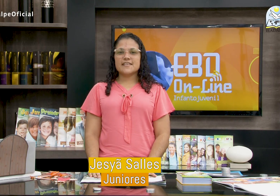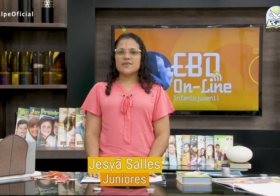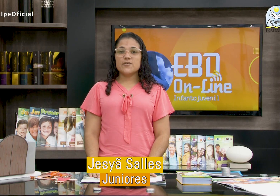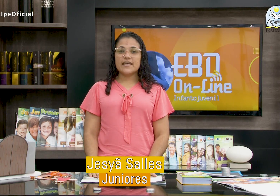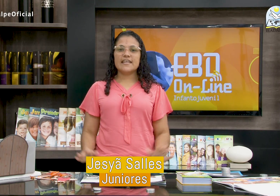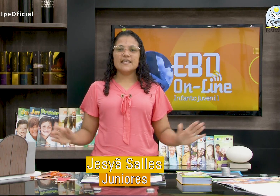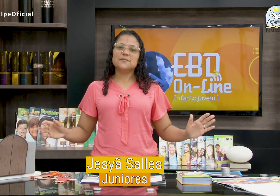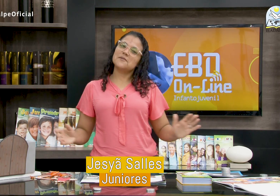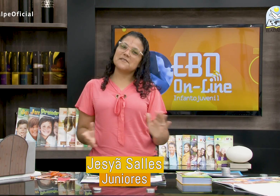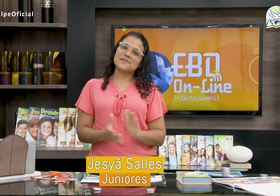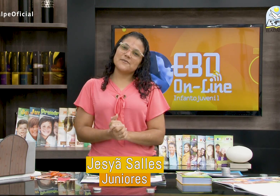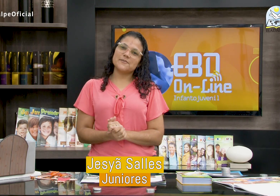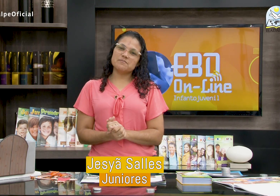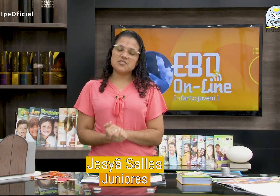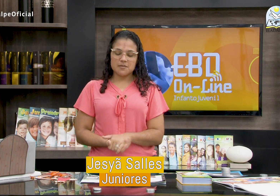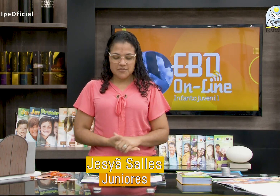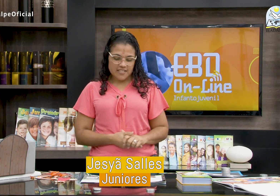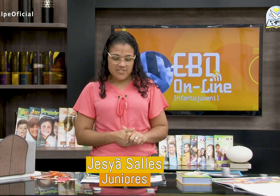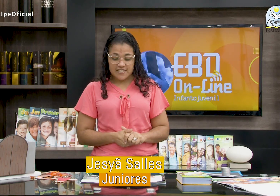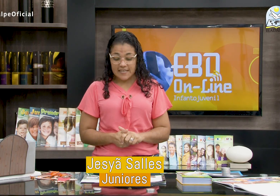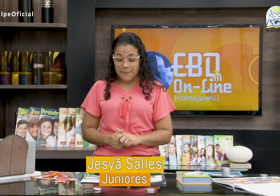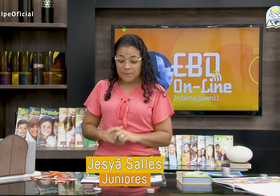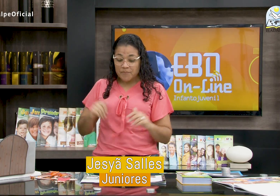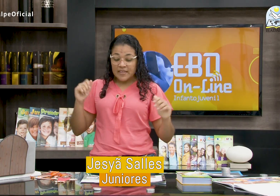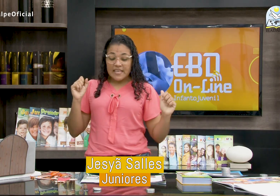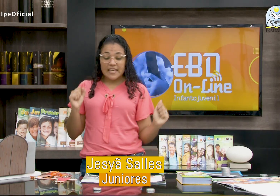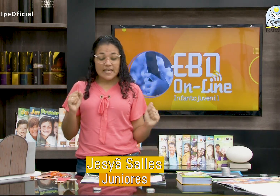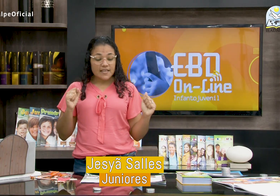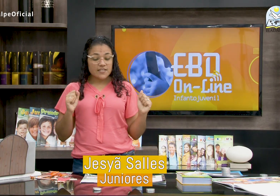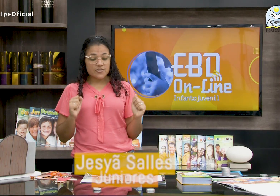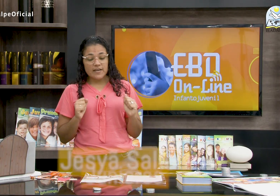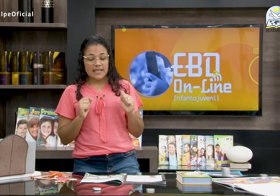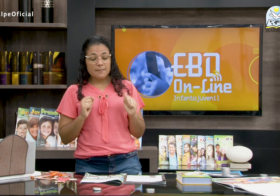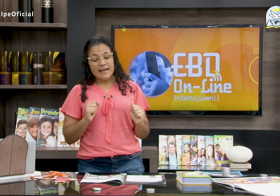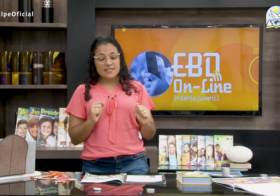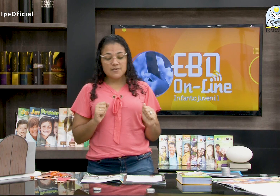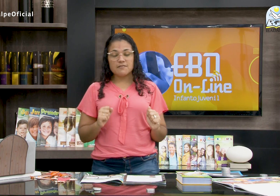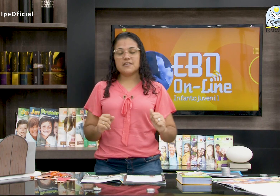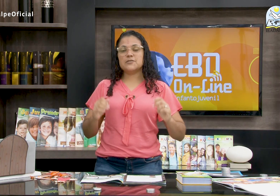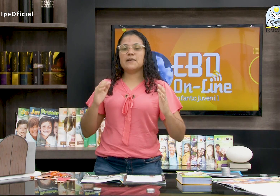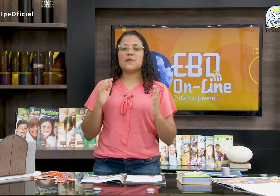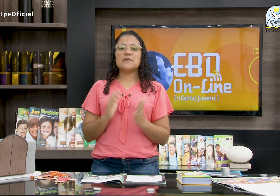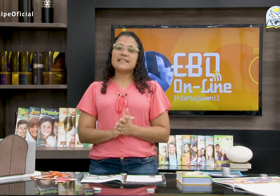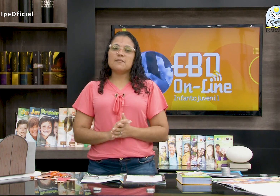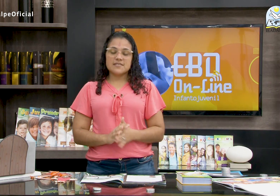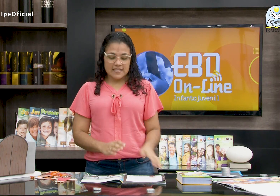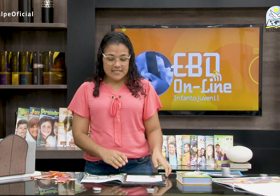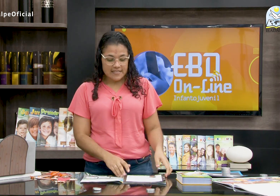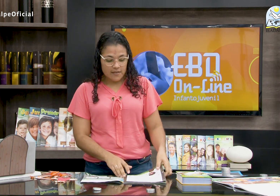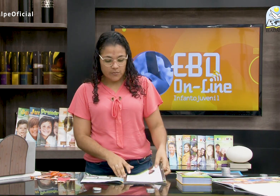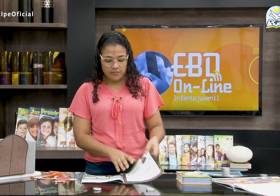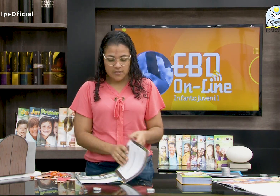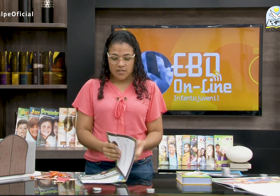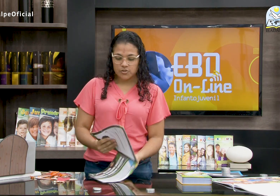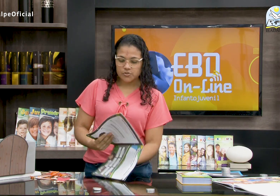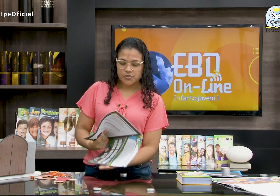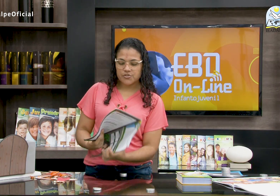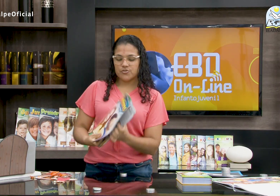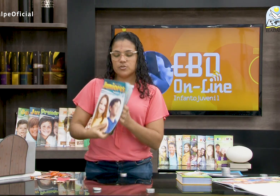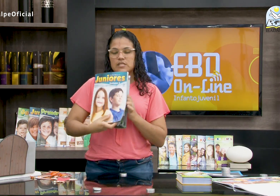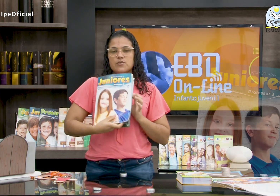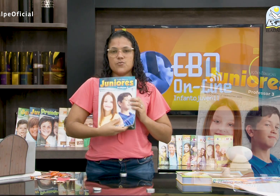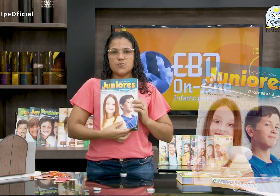Paz do Senhor, querido professor, me chamo Tia Geisian e estou aqui mais uma vez para comentarmos a lição